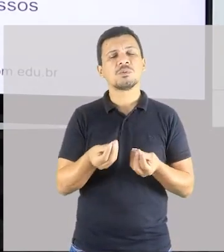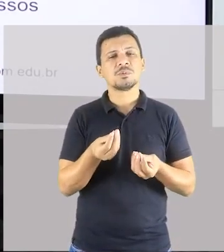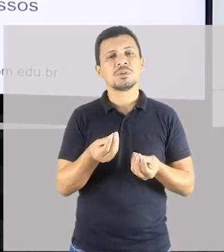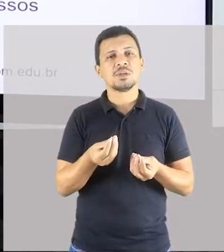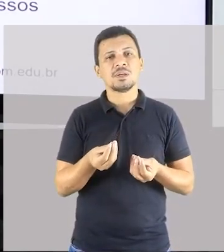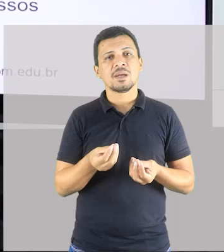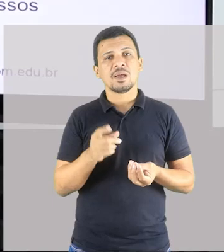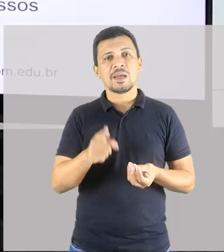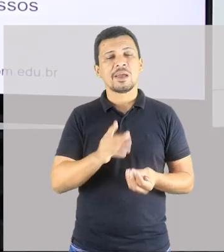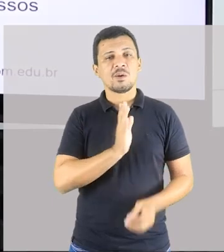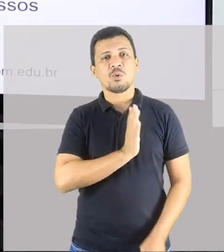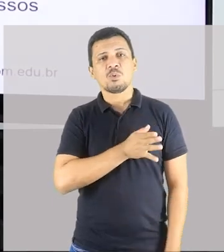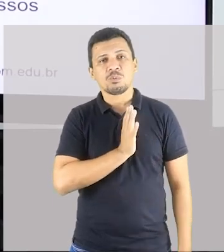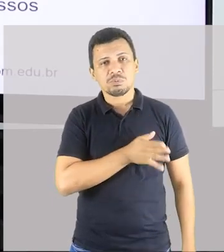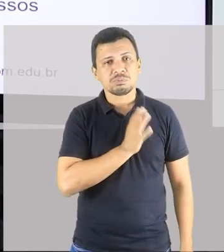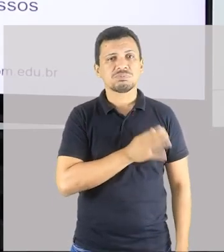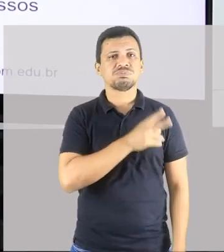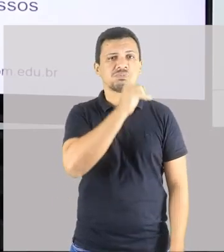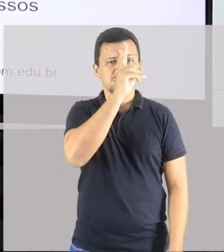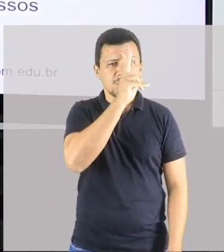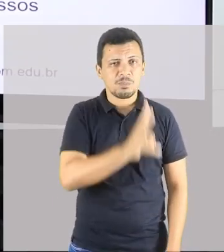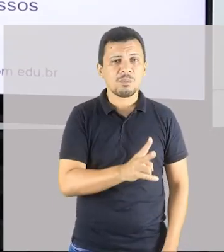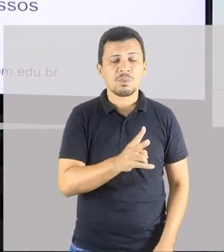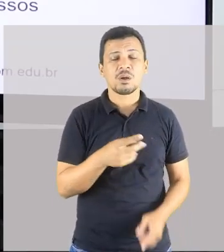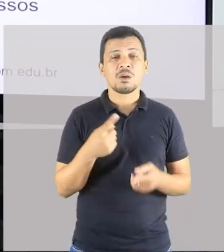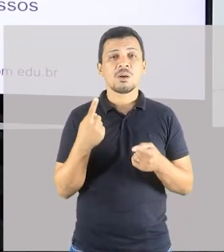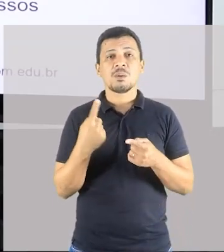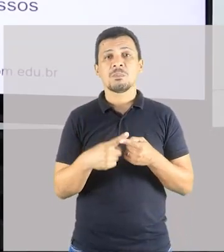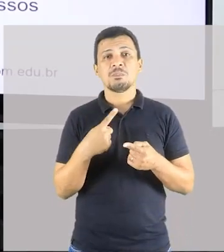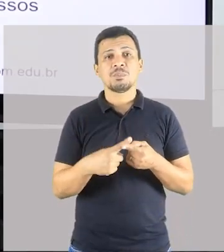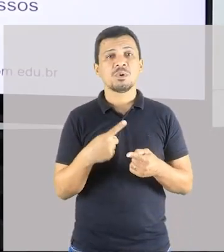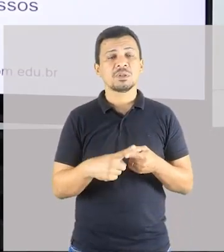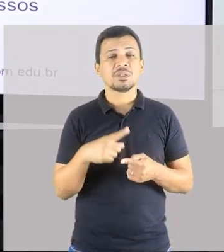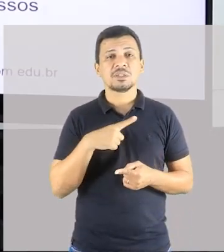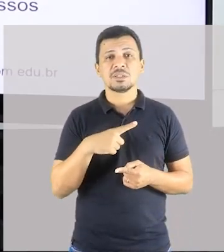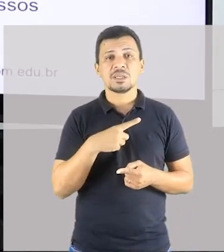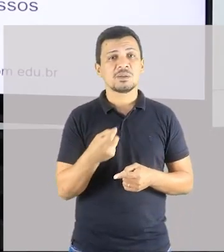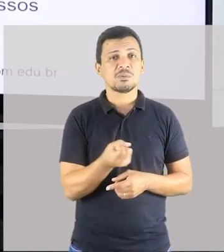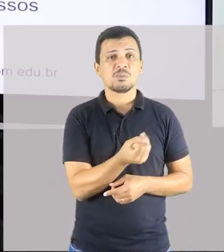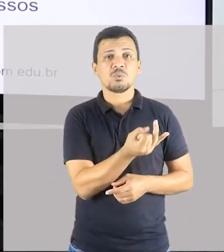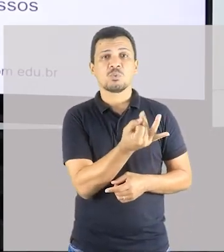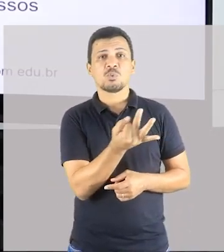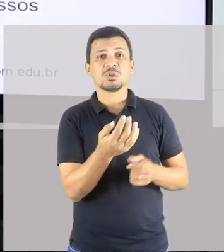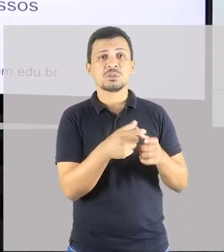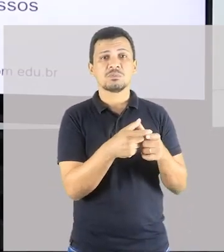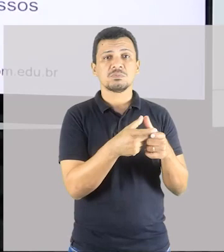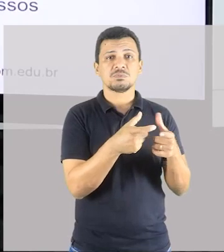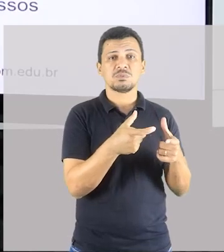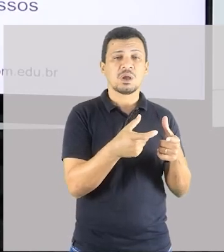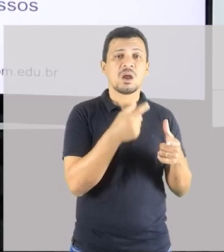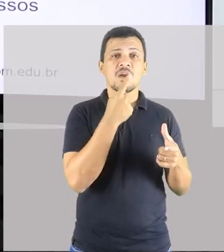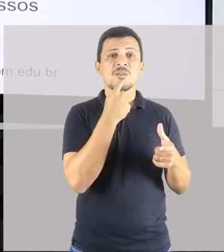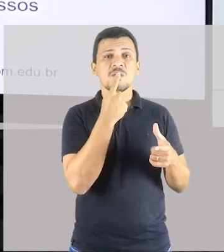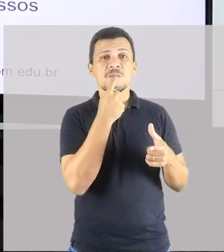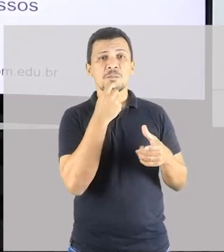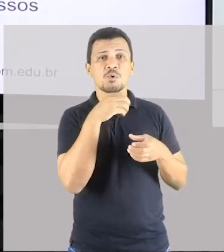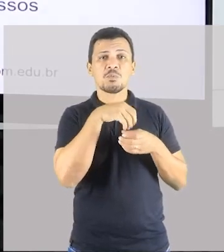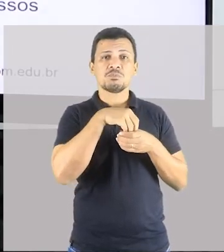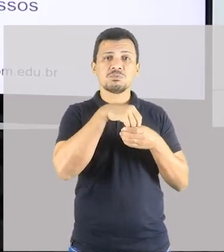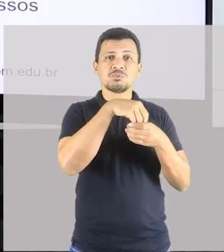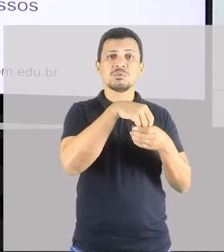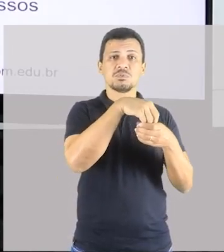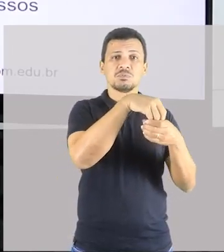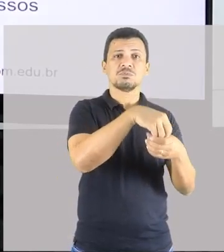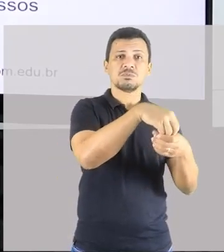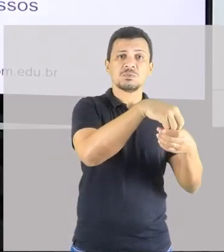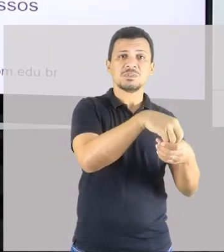dessa resistência cardiovascular, porque ele tem uma maior concentração de hemoglobina, uma maior concentração